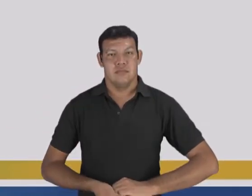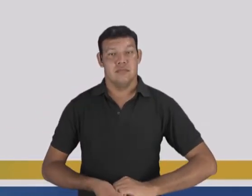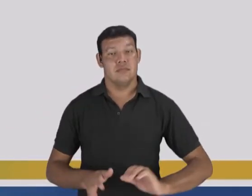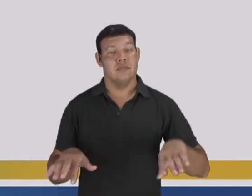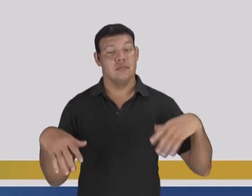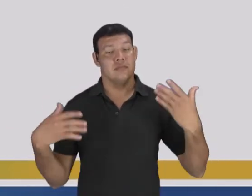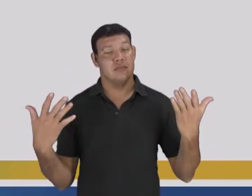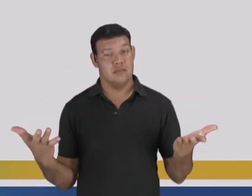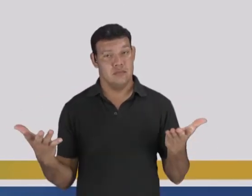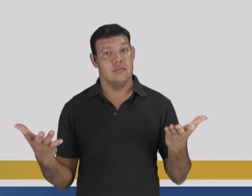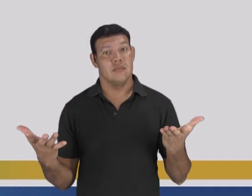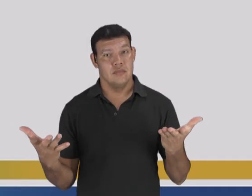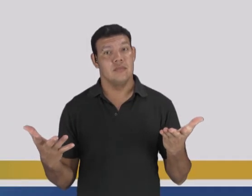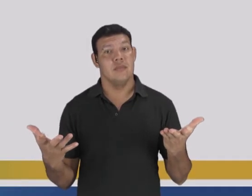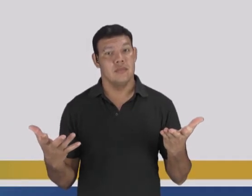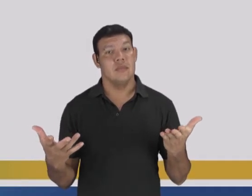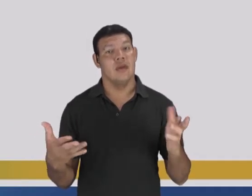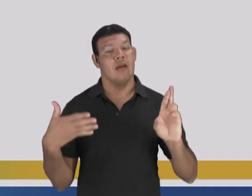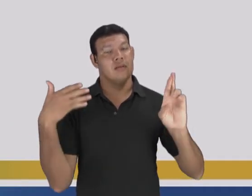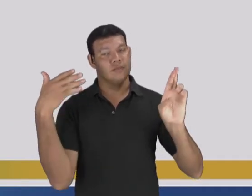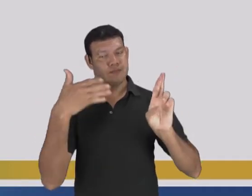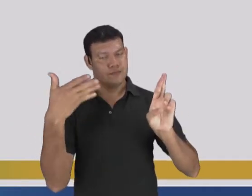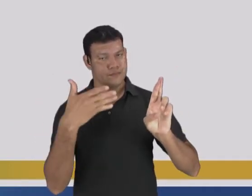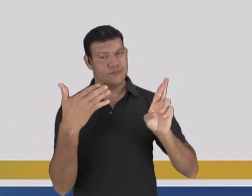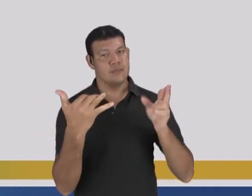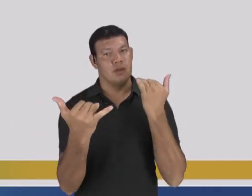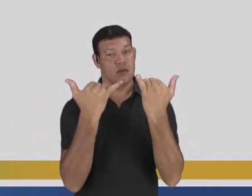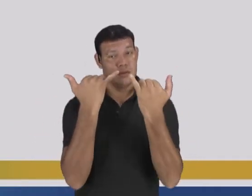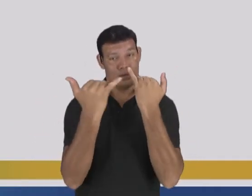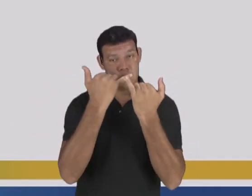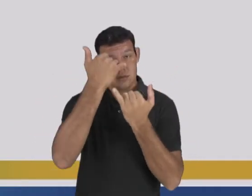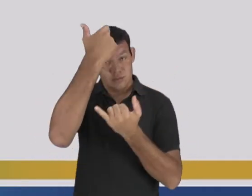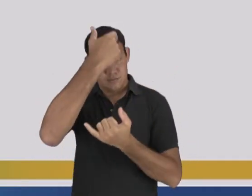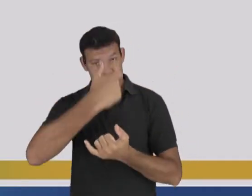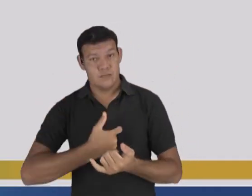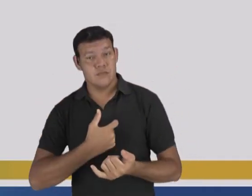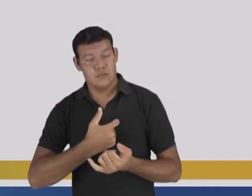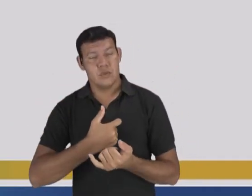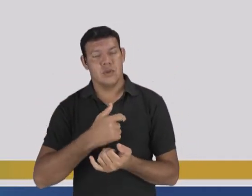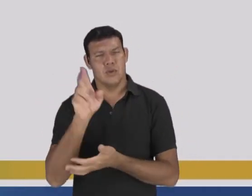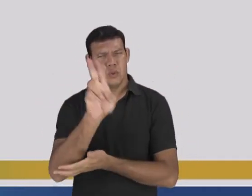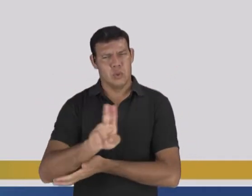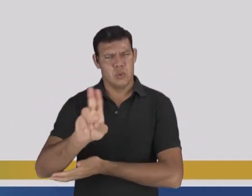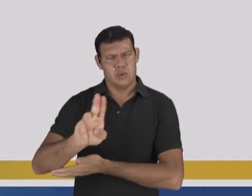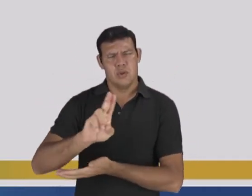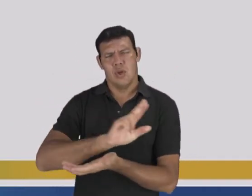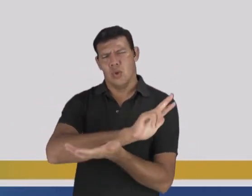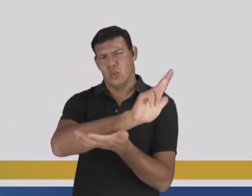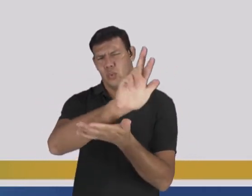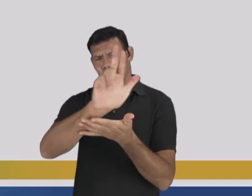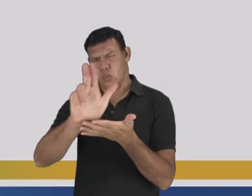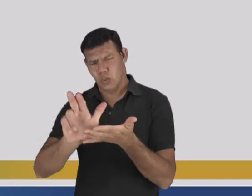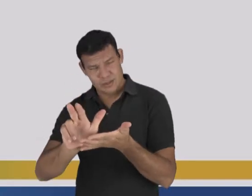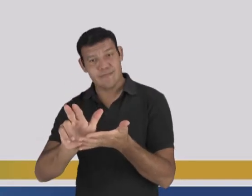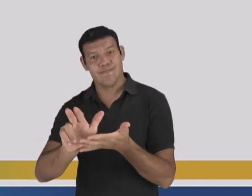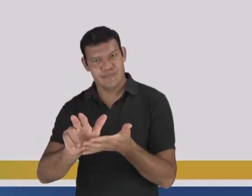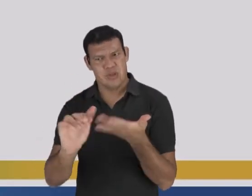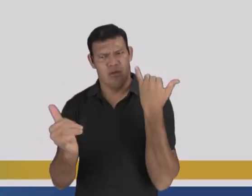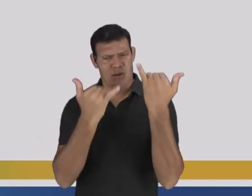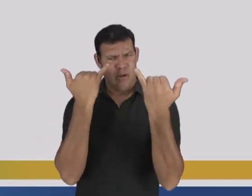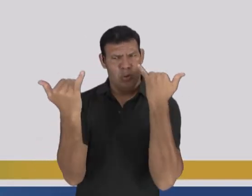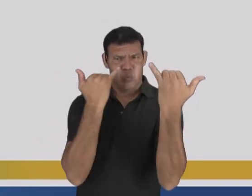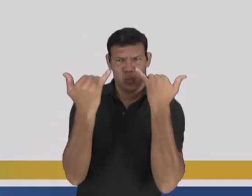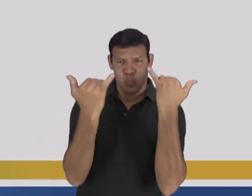Muito bem. Também referente a dados pessoais, né, eu tenho que utilizar outros também, porque sobre a gente tem muita informação,